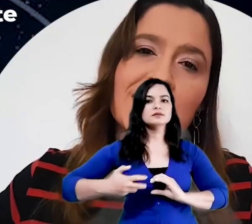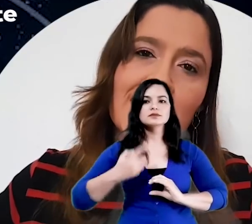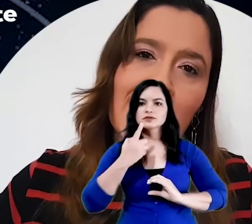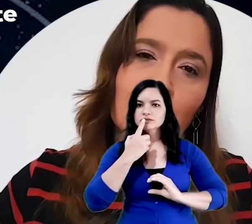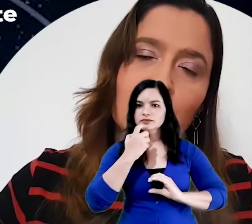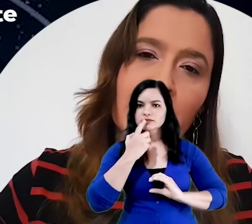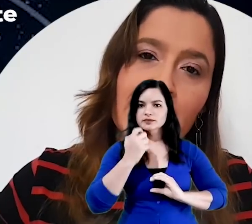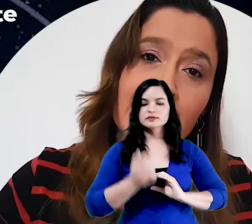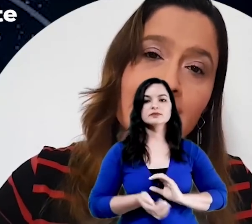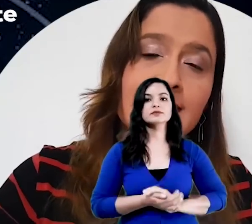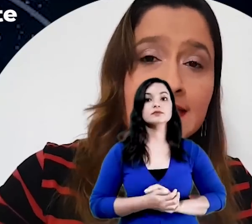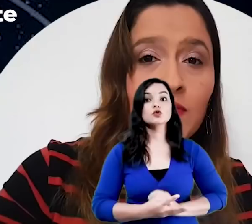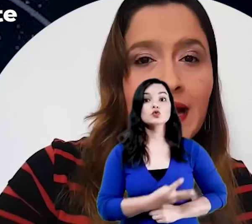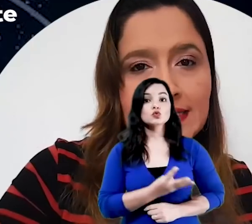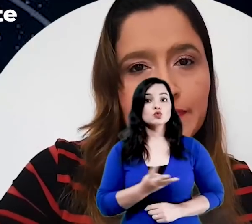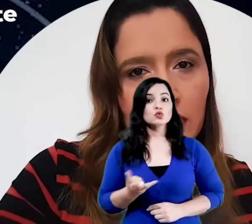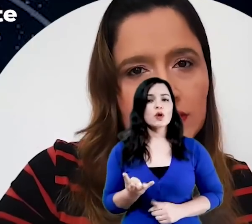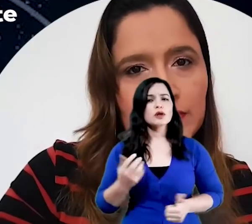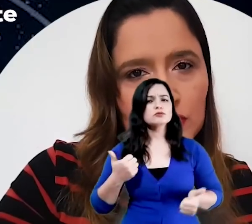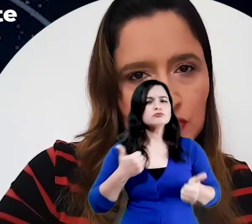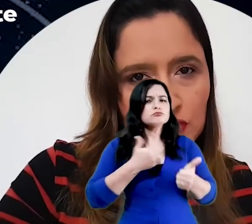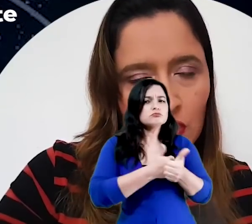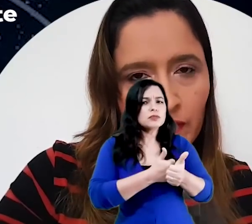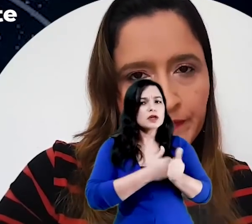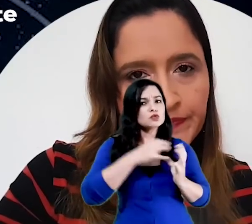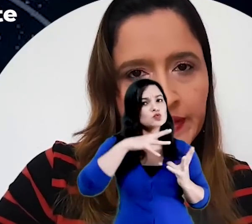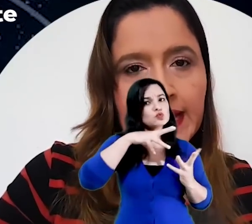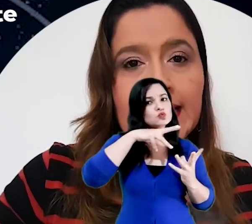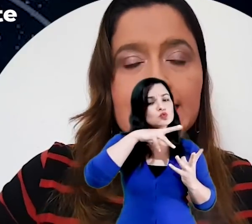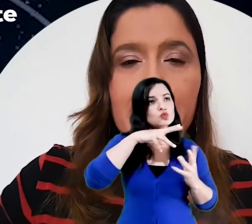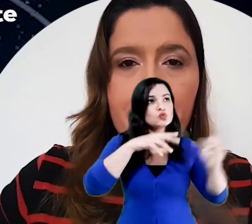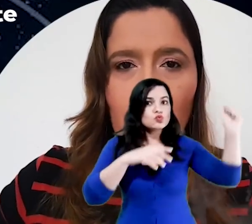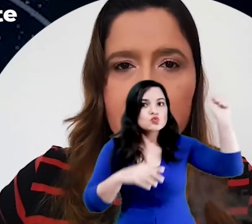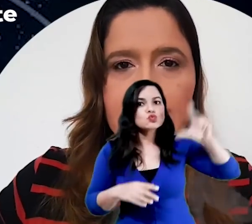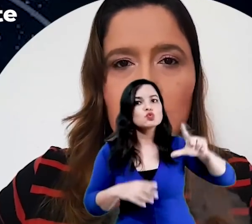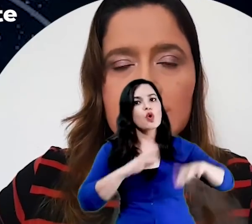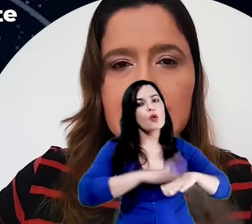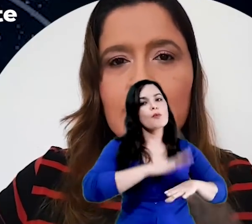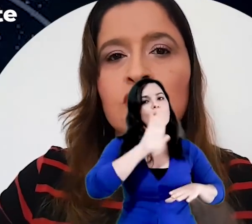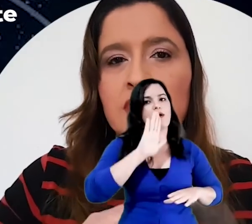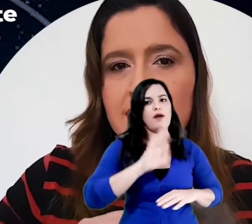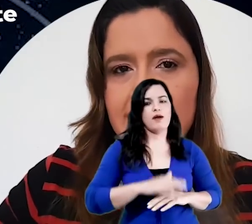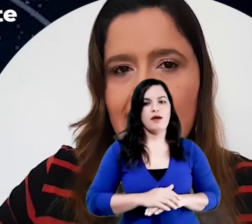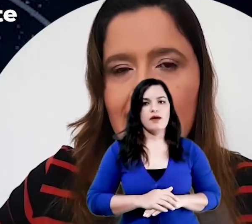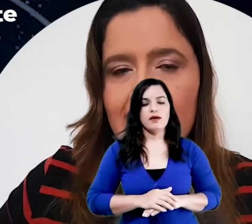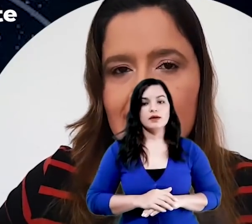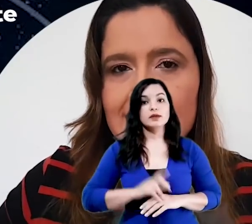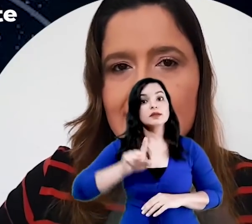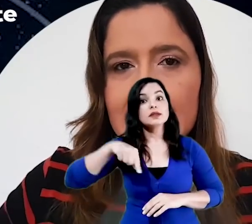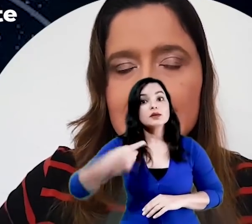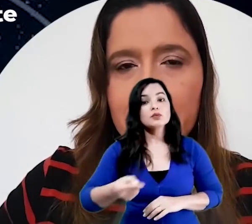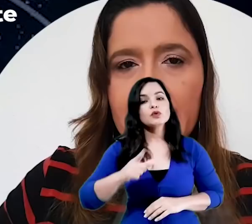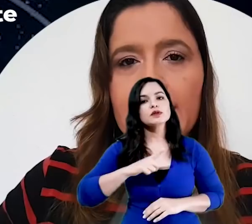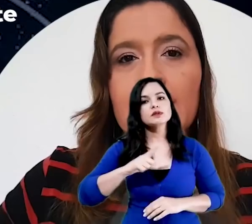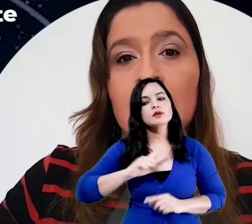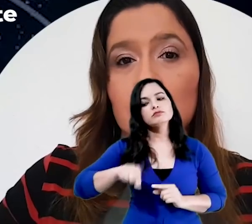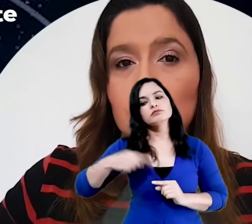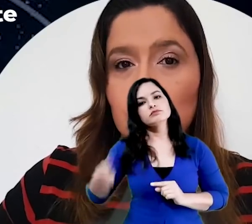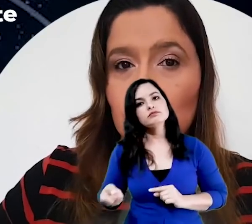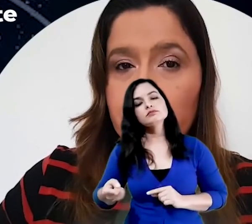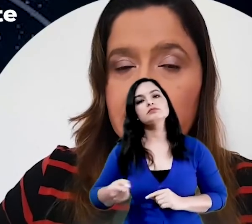são considerados planetas que estão mais próximos do Sol. Depois, nós temos, segue aí nas linhas